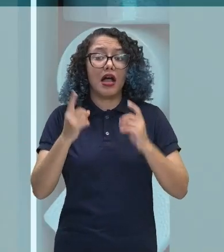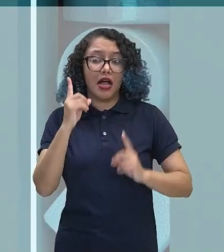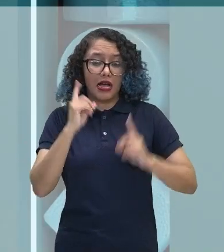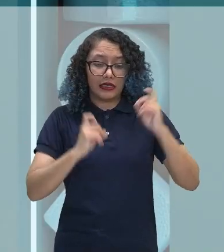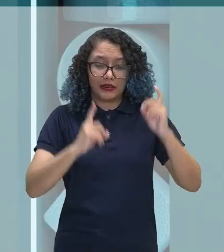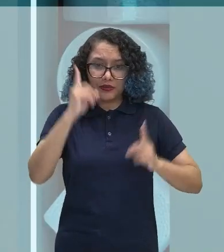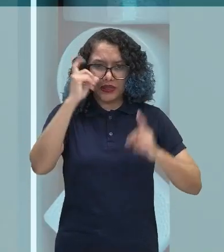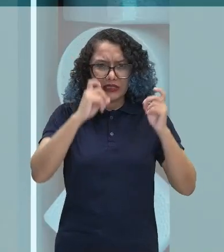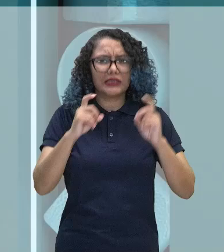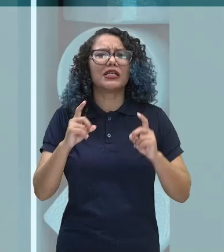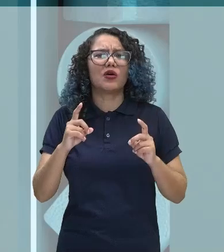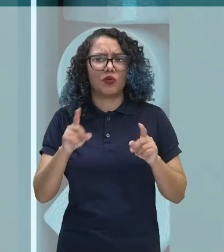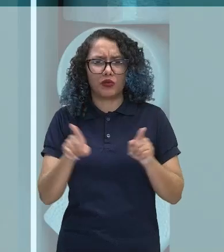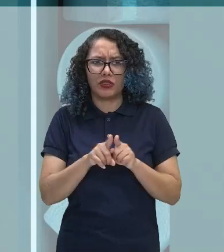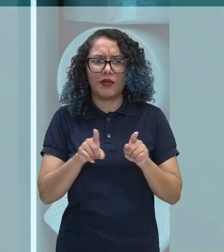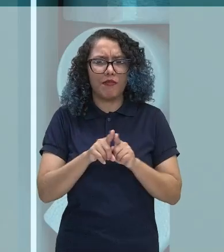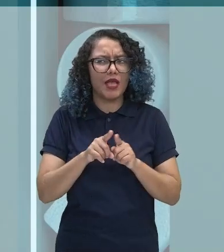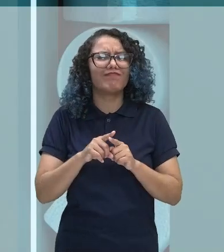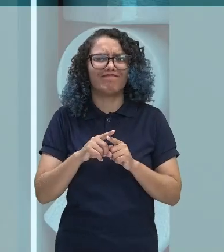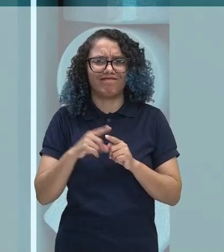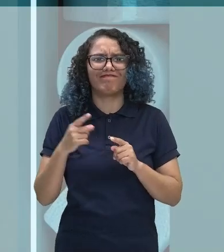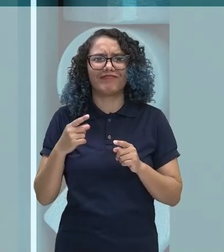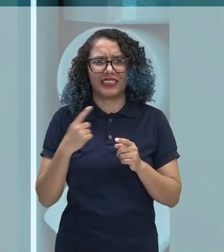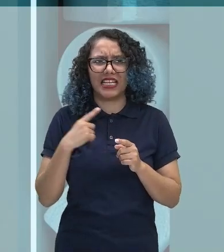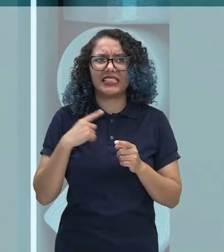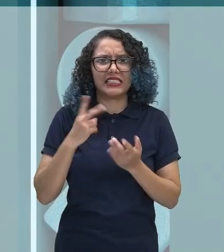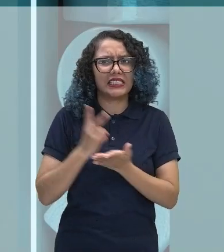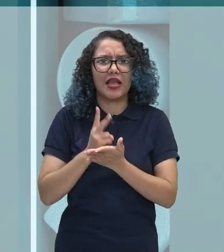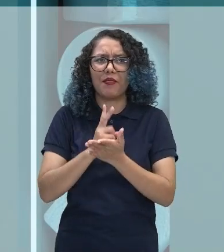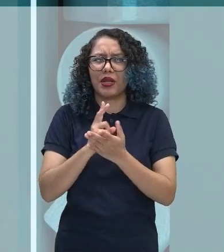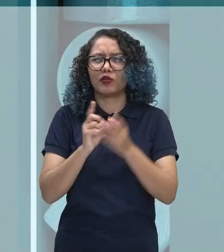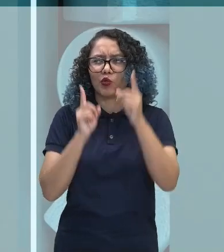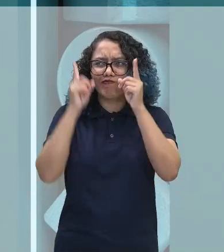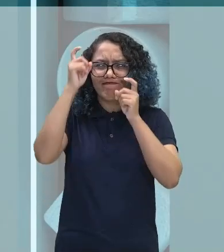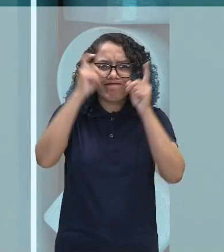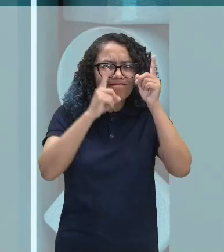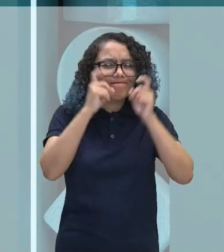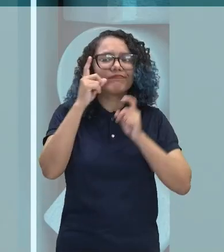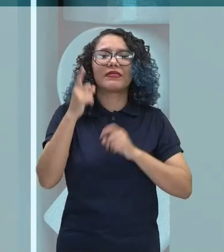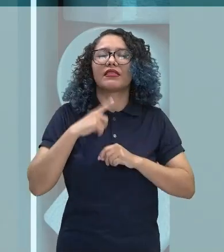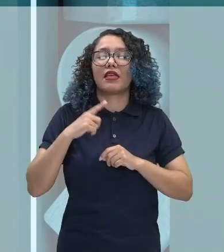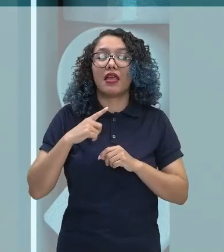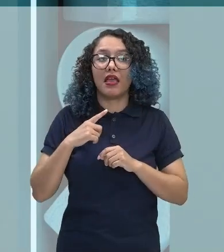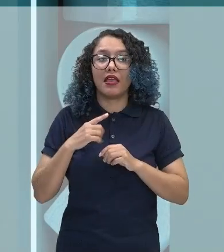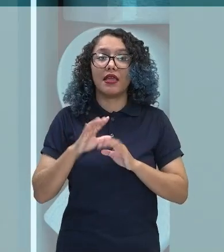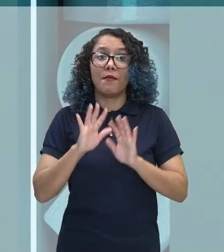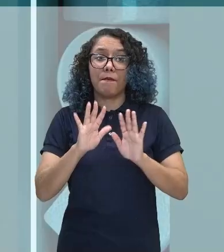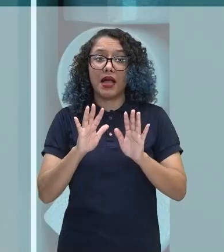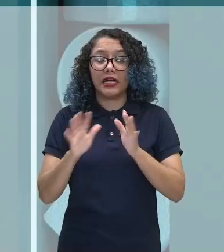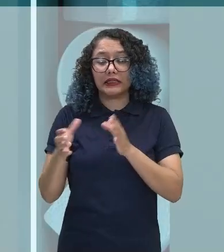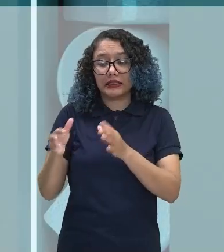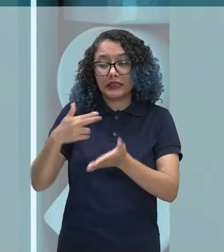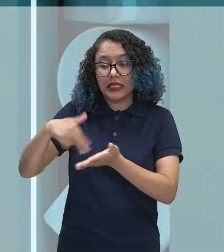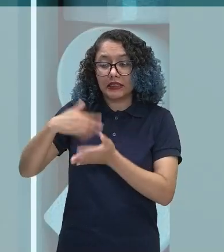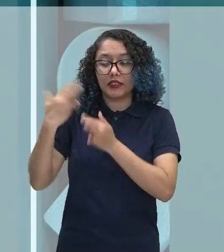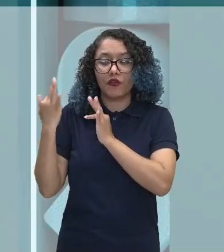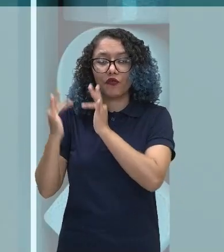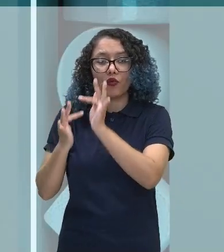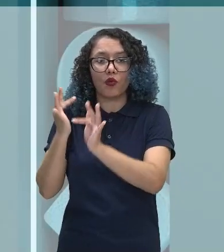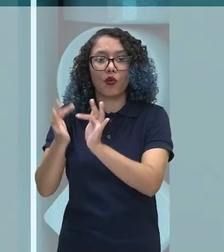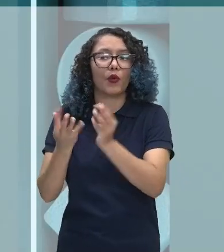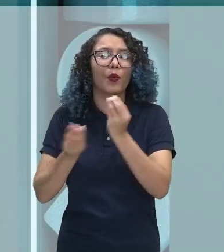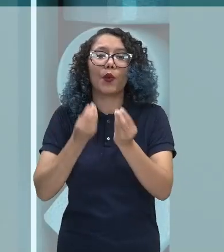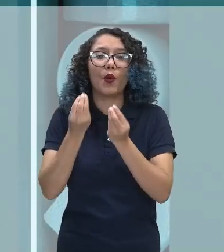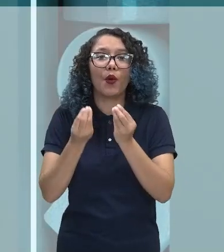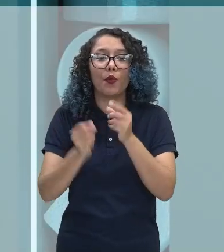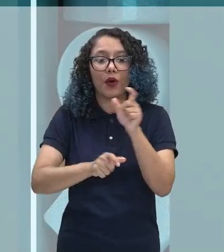muito grande ali no rosto dos dançarinos. Já nas danças folclóricas, os dançarinos, os